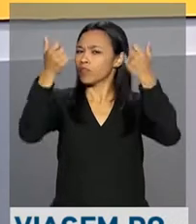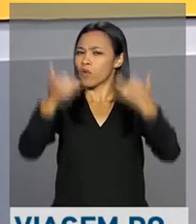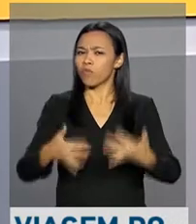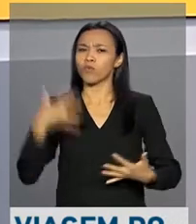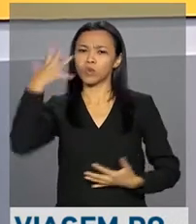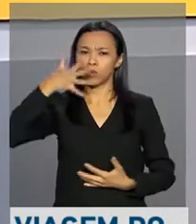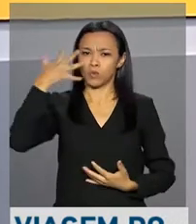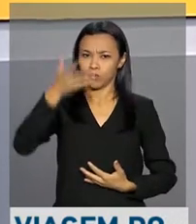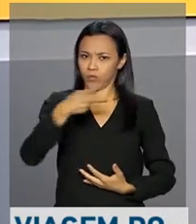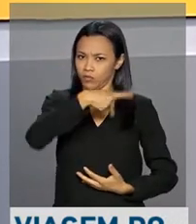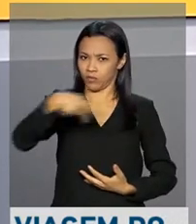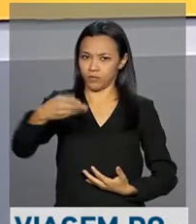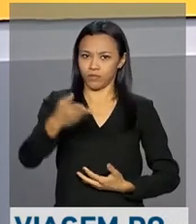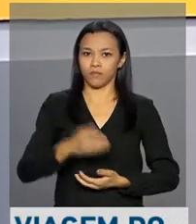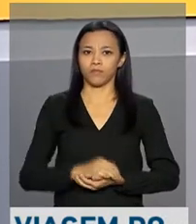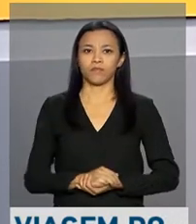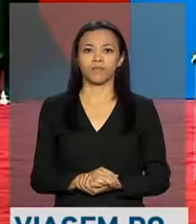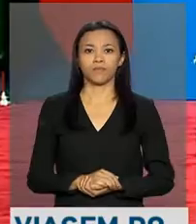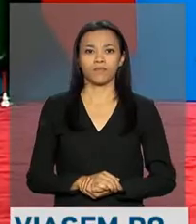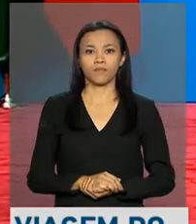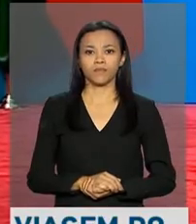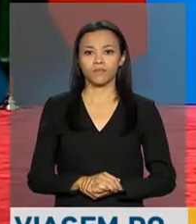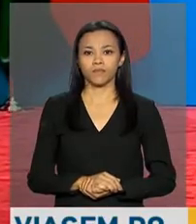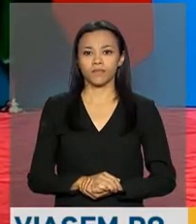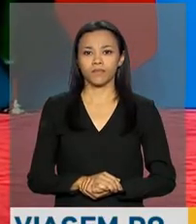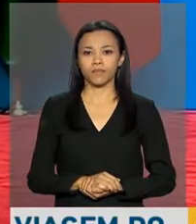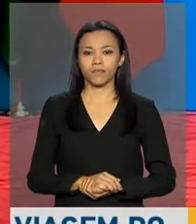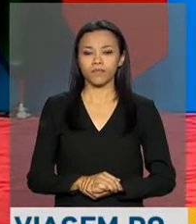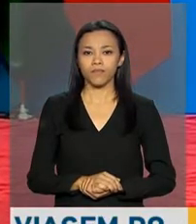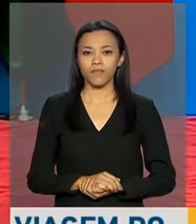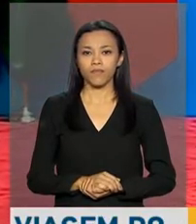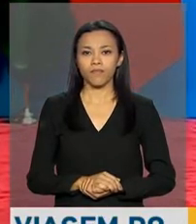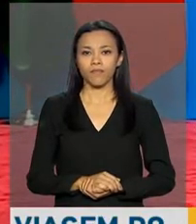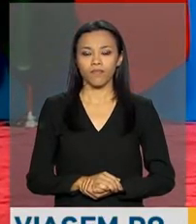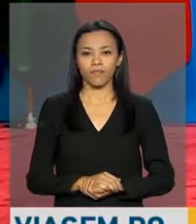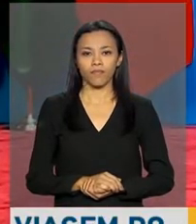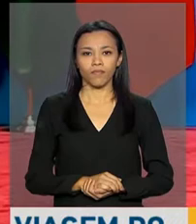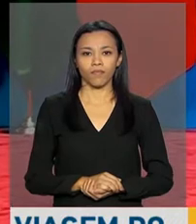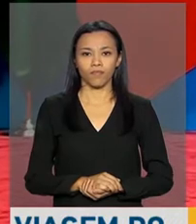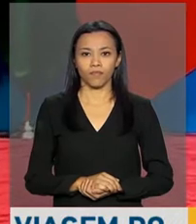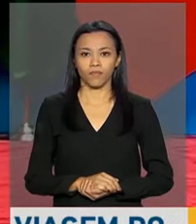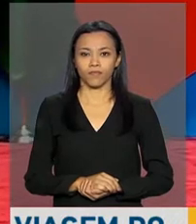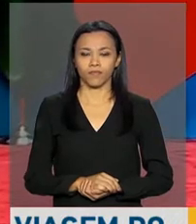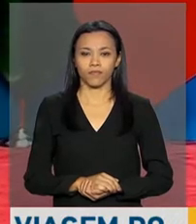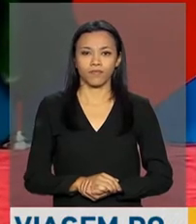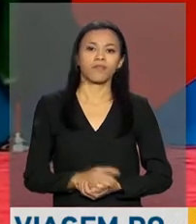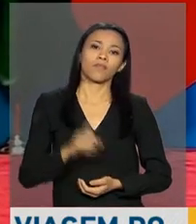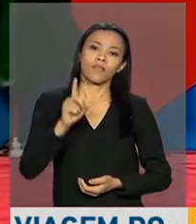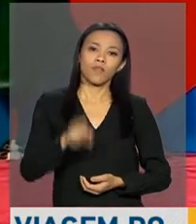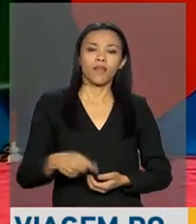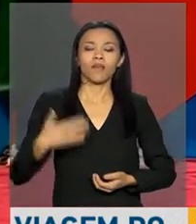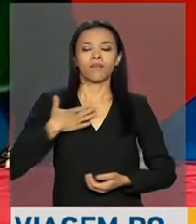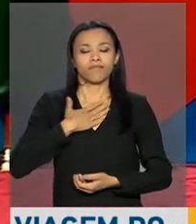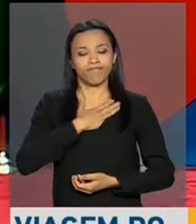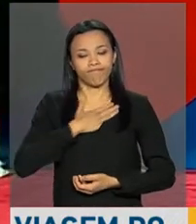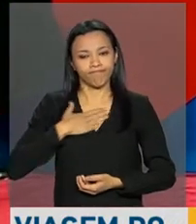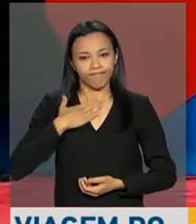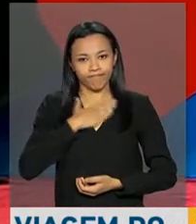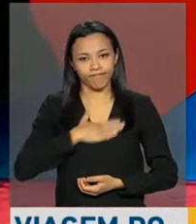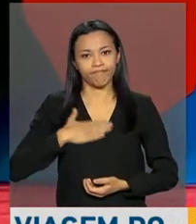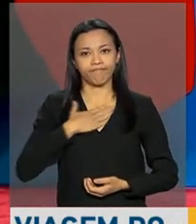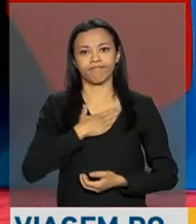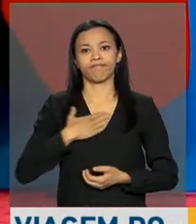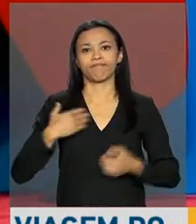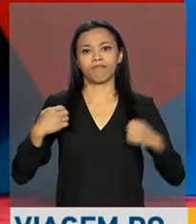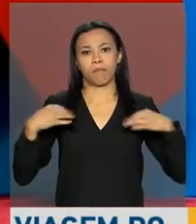Michel Temer no encontro. É uma grande satisfação participar